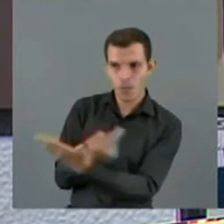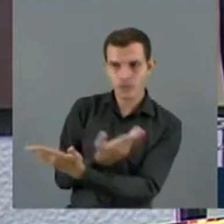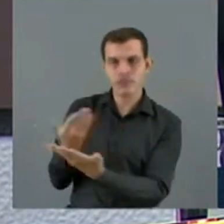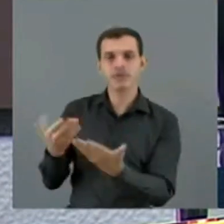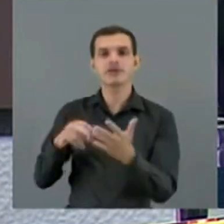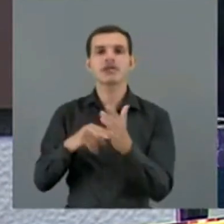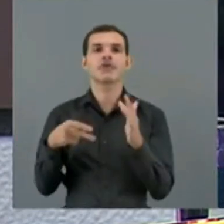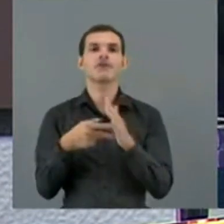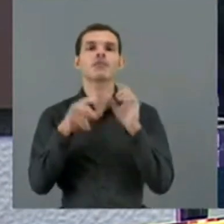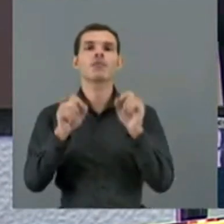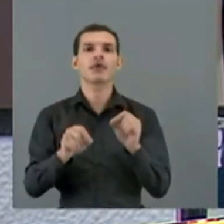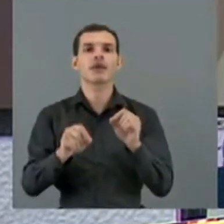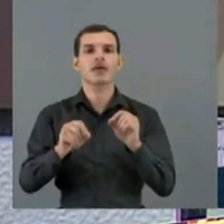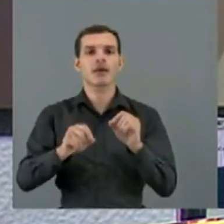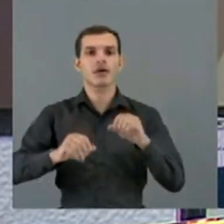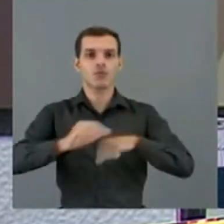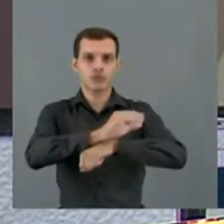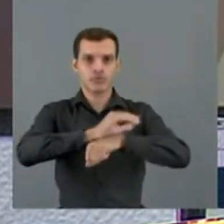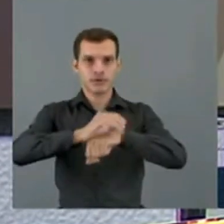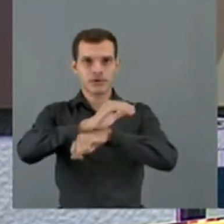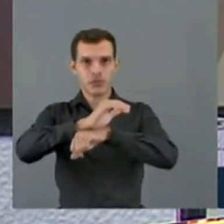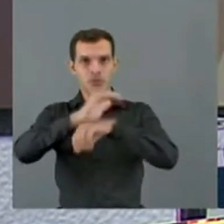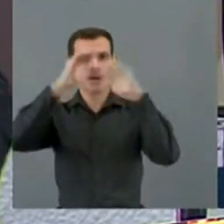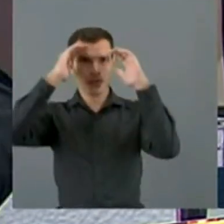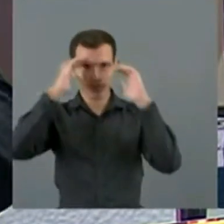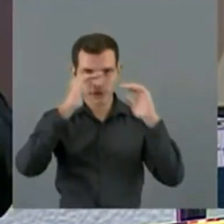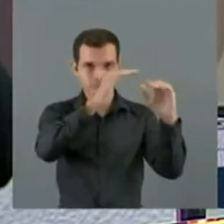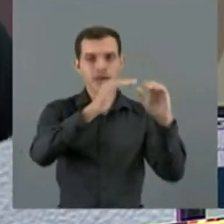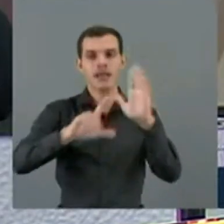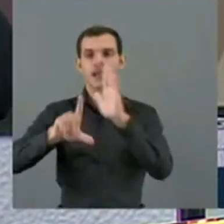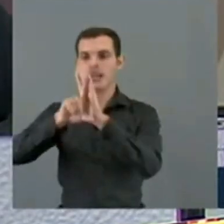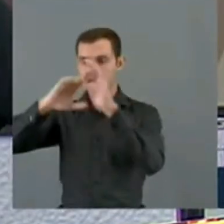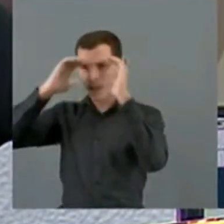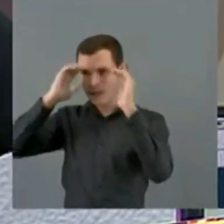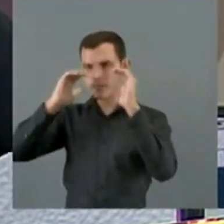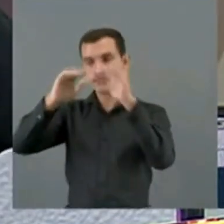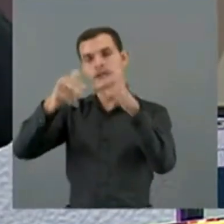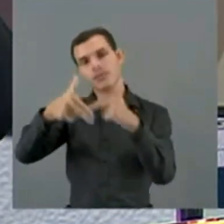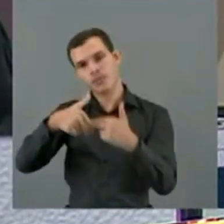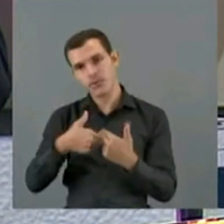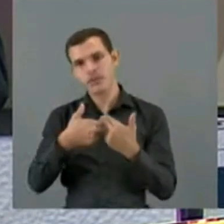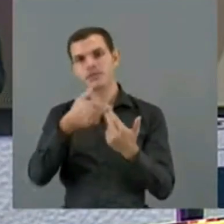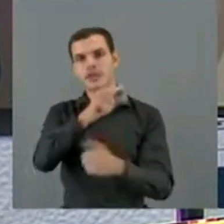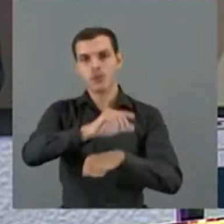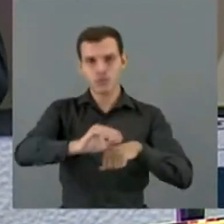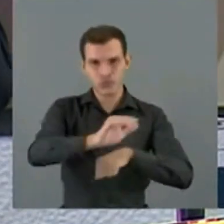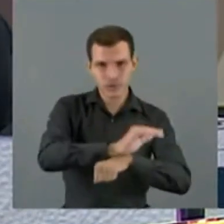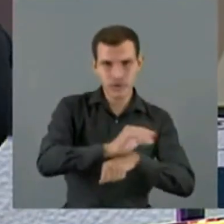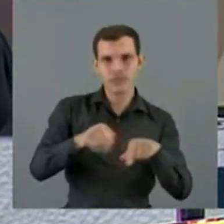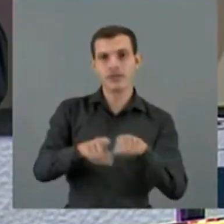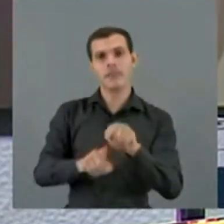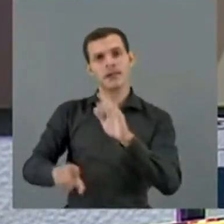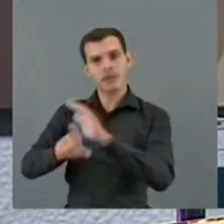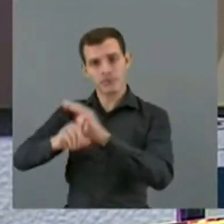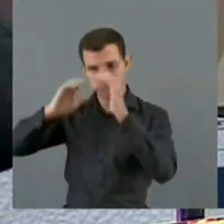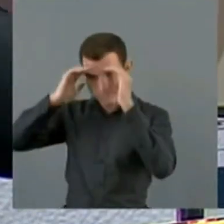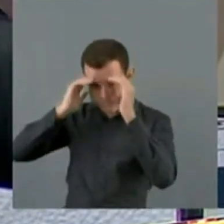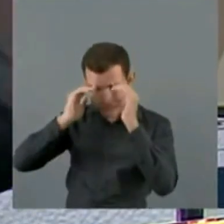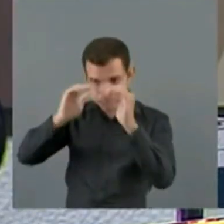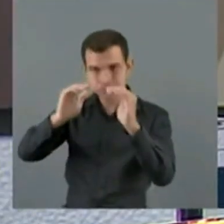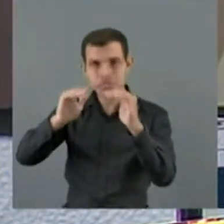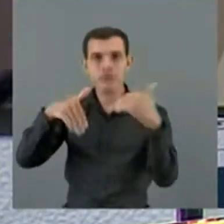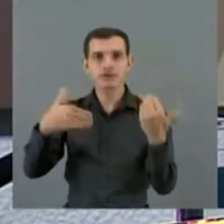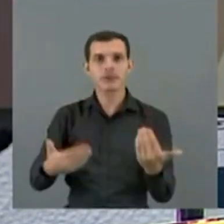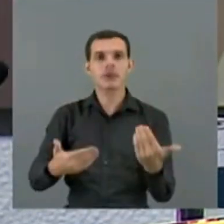dizendo? Respeita a Constituição e respeita a lei. Portanto, em respeito à Constituição, em respeito à lei, que quem tem legitimidade